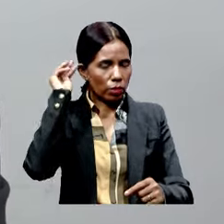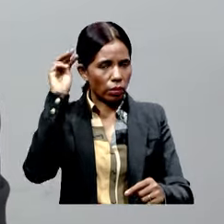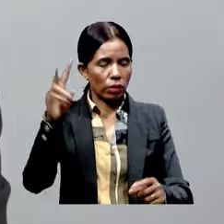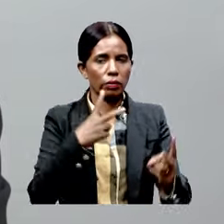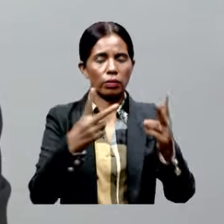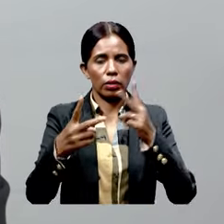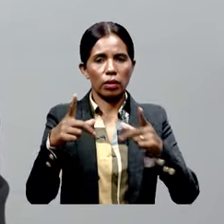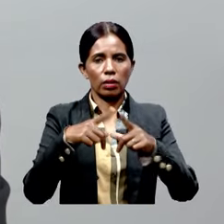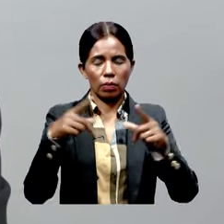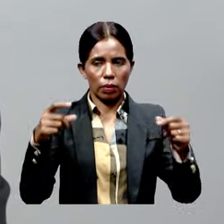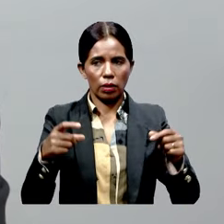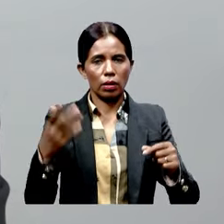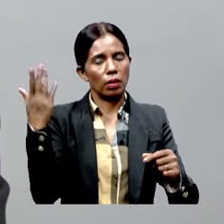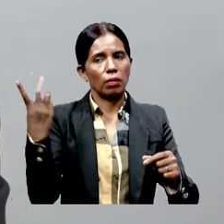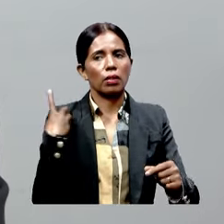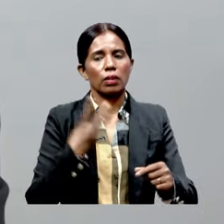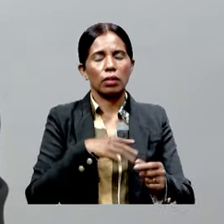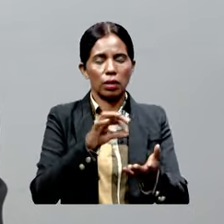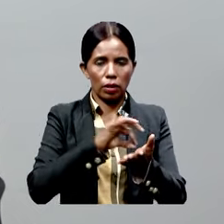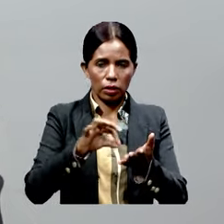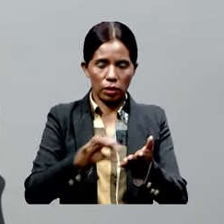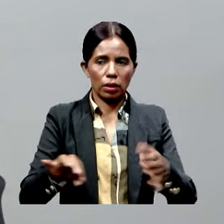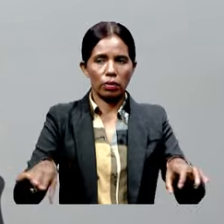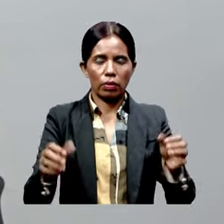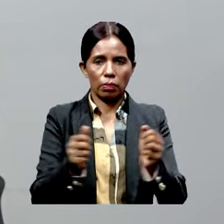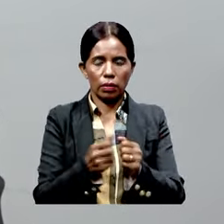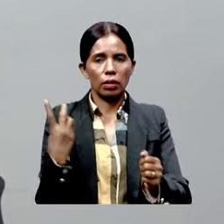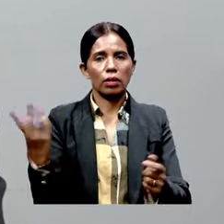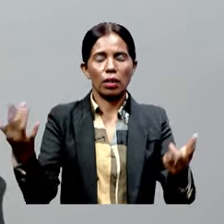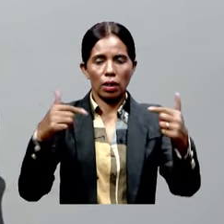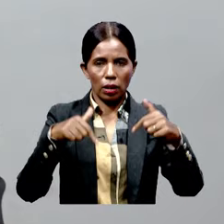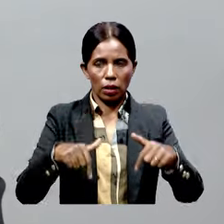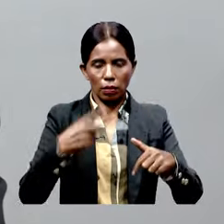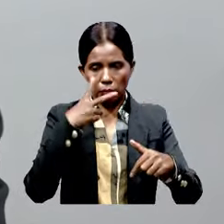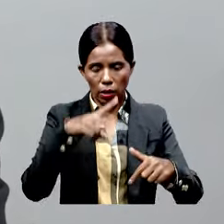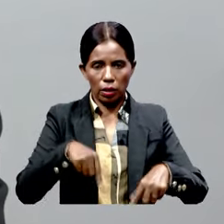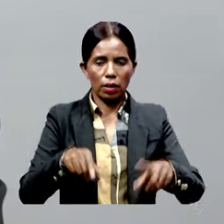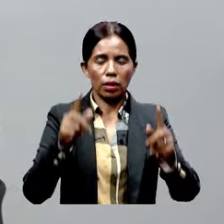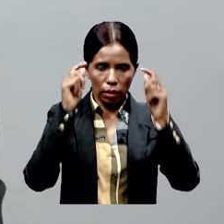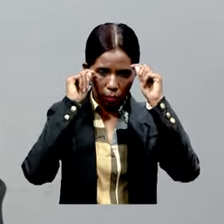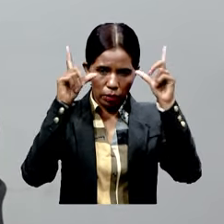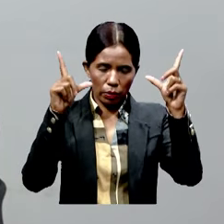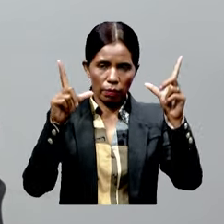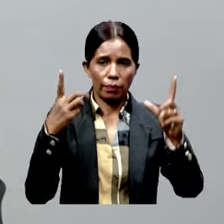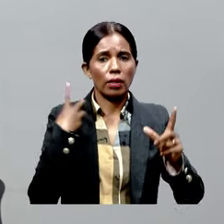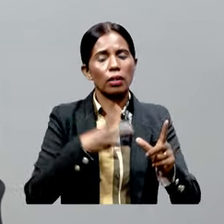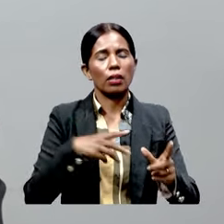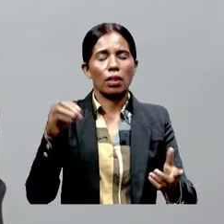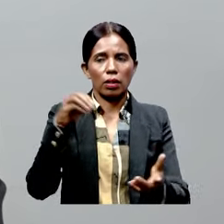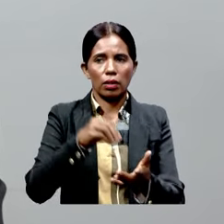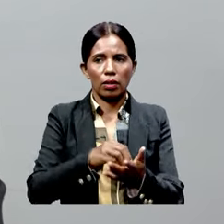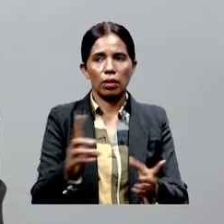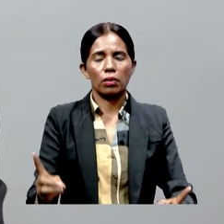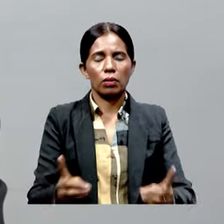Japão, então, e não vai ser assinar acordo, e não vai ser assim como está na casa, a minha caravana a Timor. E será marca tem audiência, que será se assurou ao